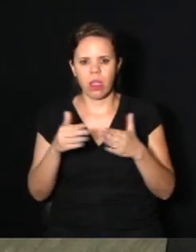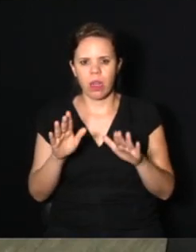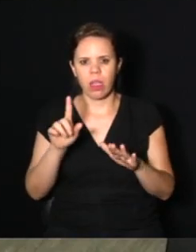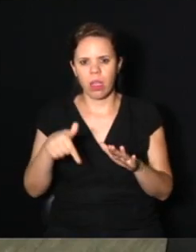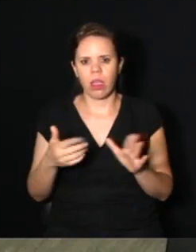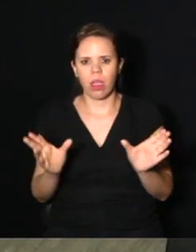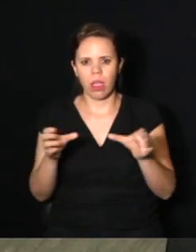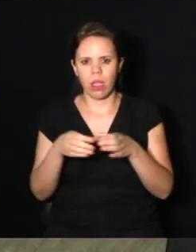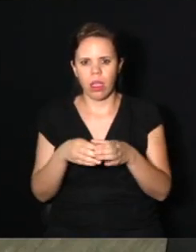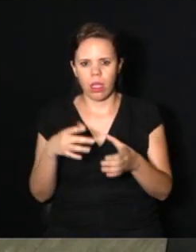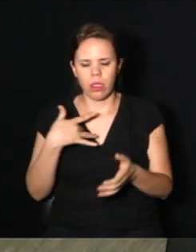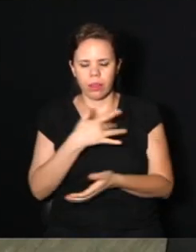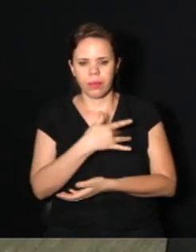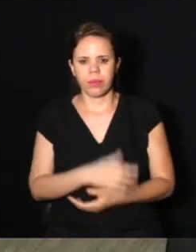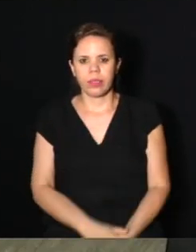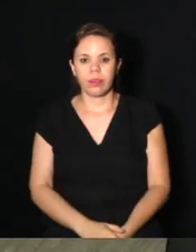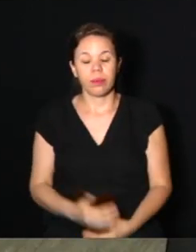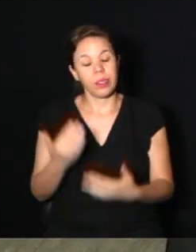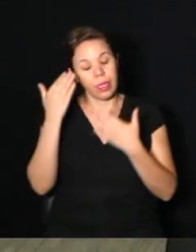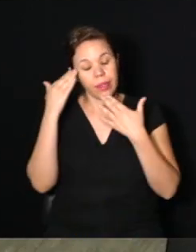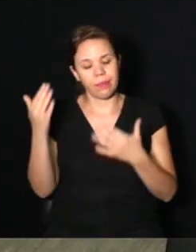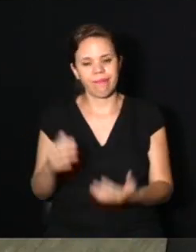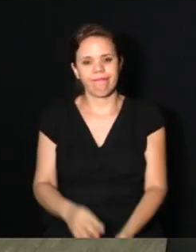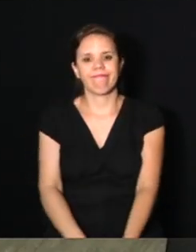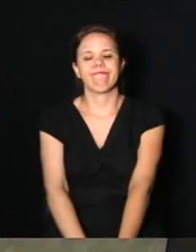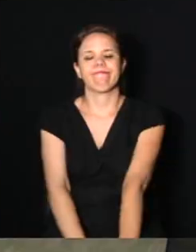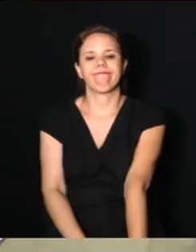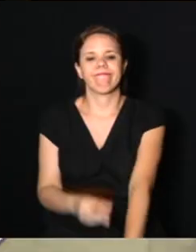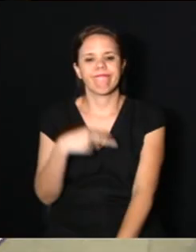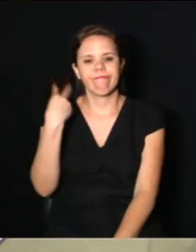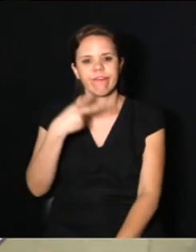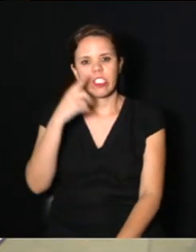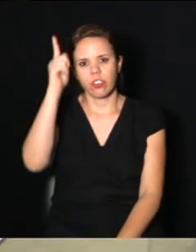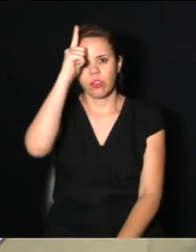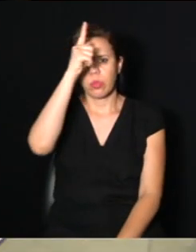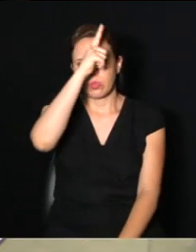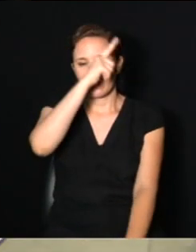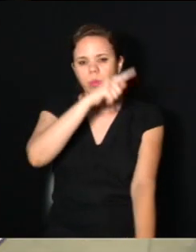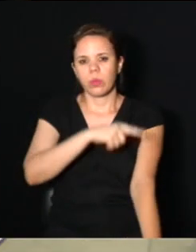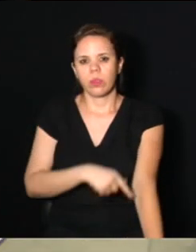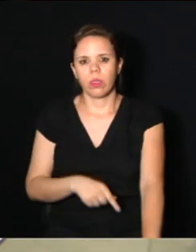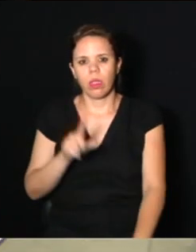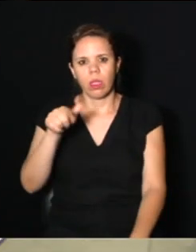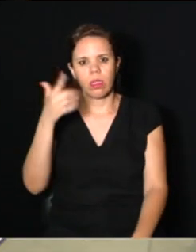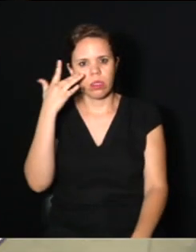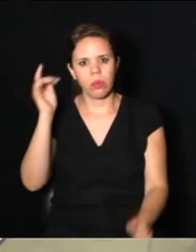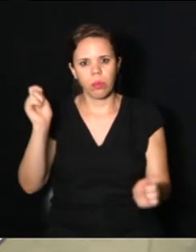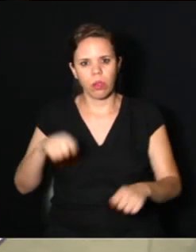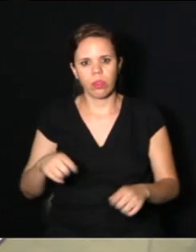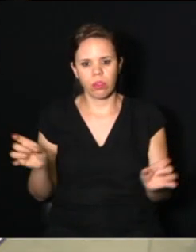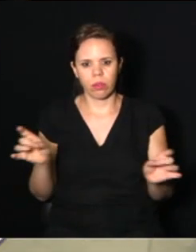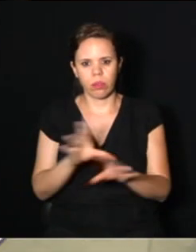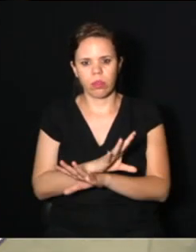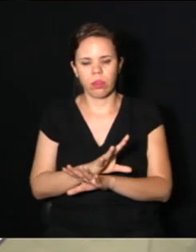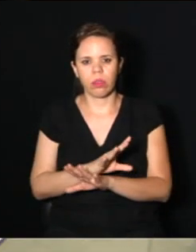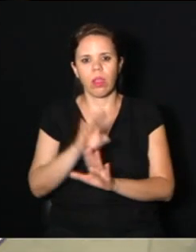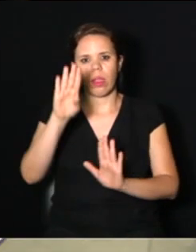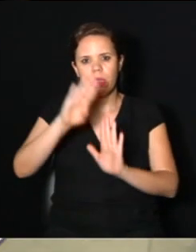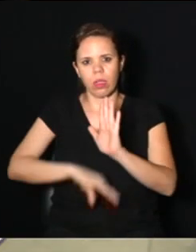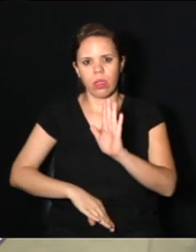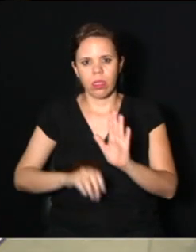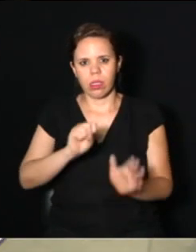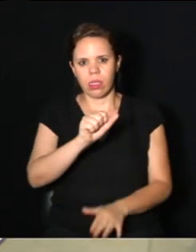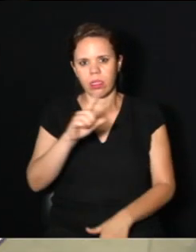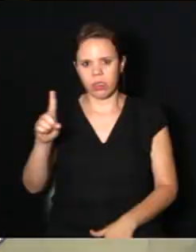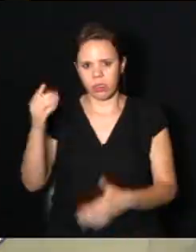pela Comissão de Saúde. Obrigado. Muito obrigado, vereador Gustavo Peta. Acho que com isso a gente então pode encerrar essa pauta do SAD. Eu